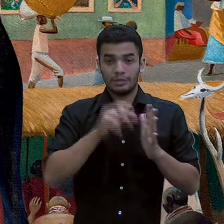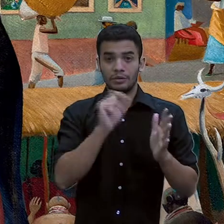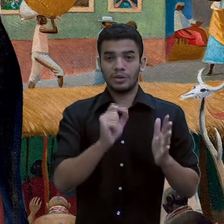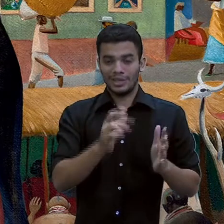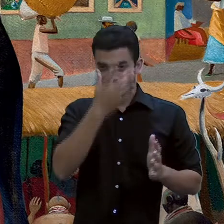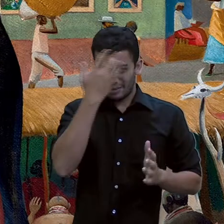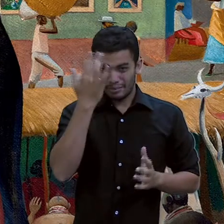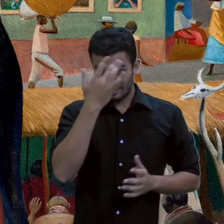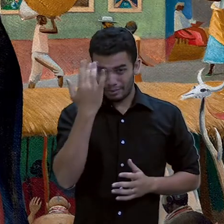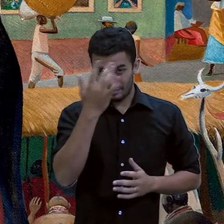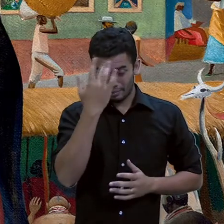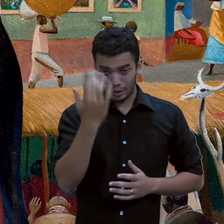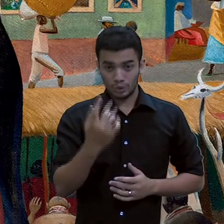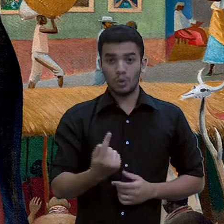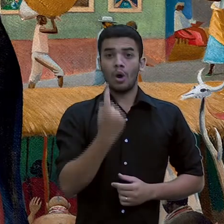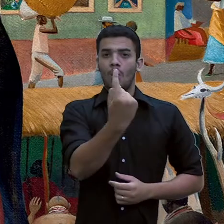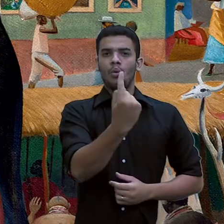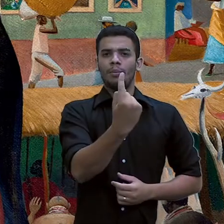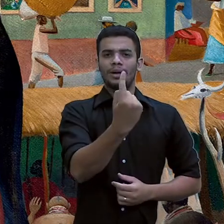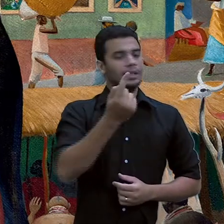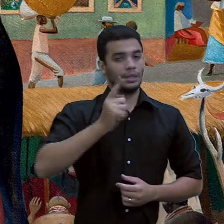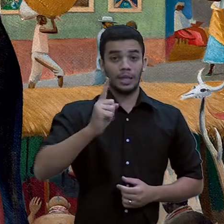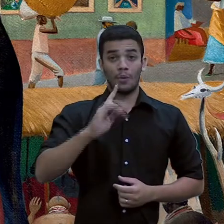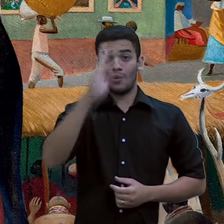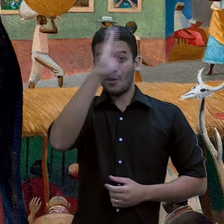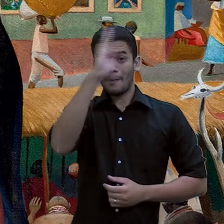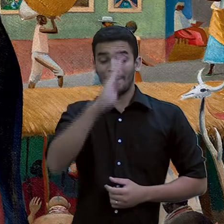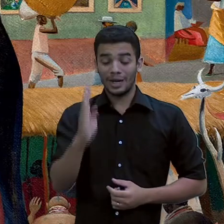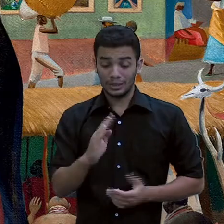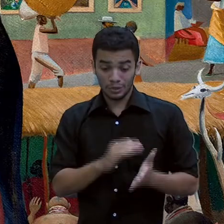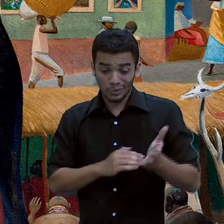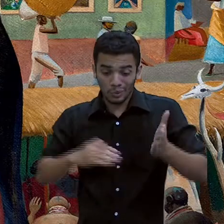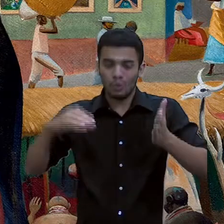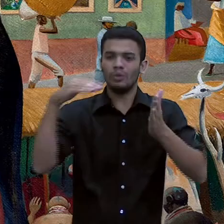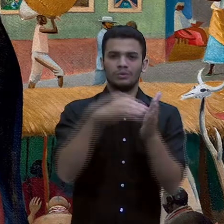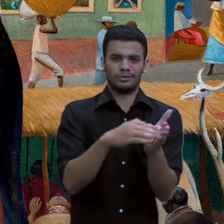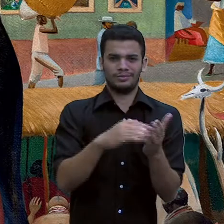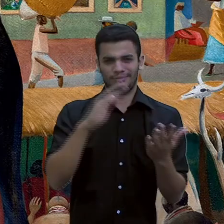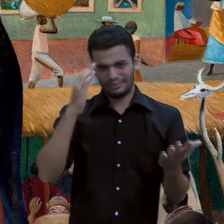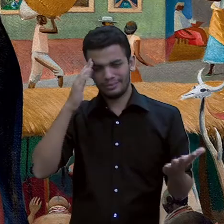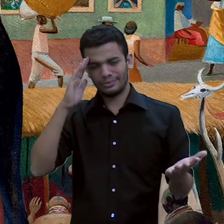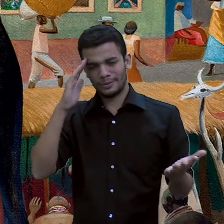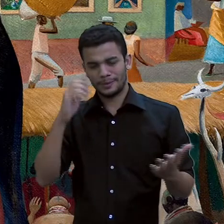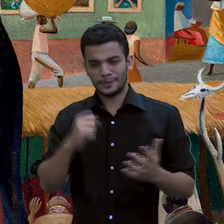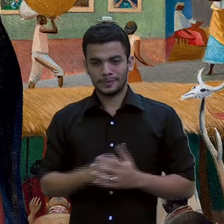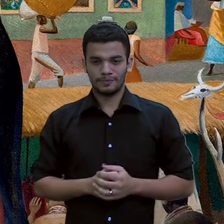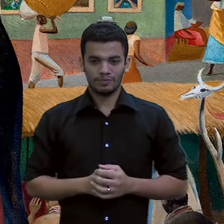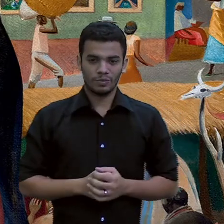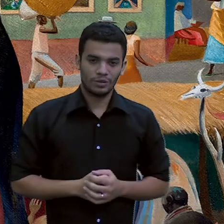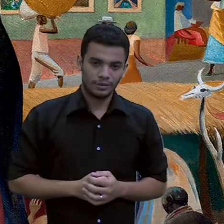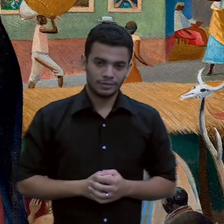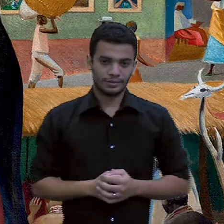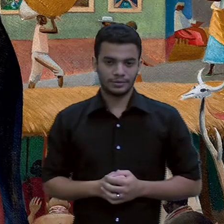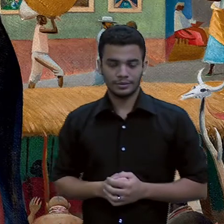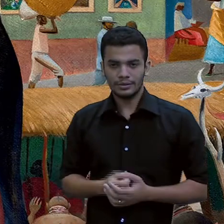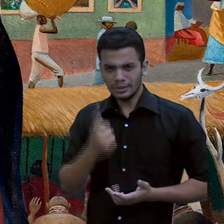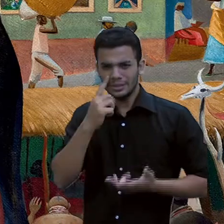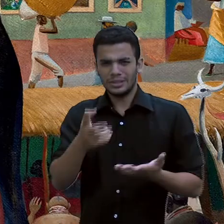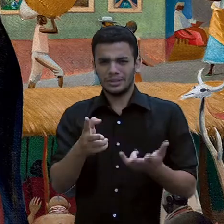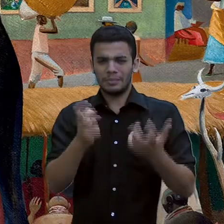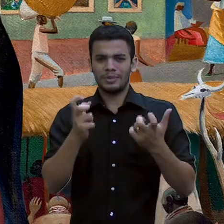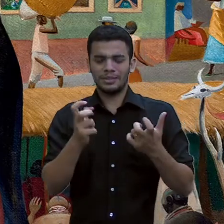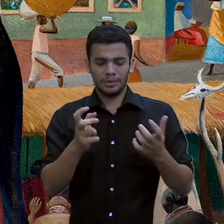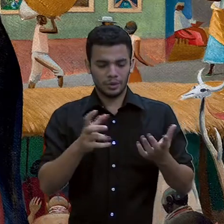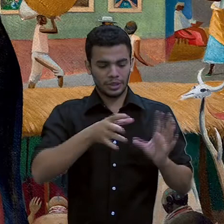no ano passado, em 2020, foi realizada agora em 2021, foi a melhor